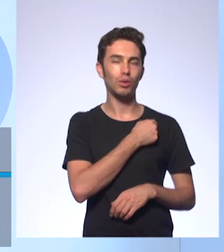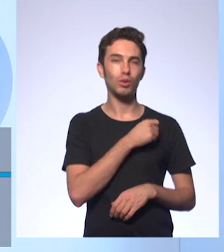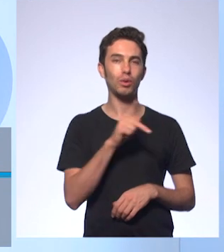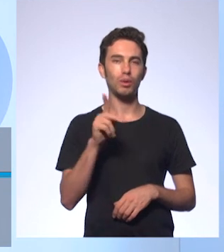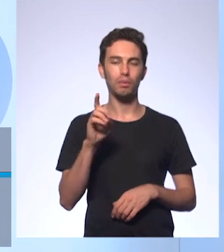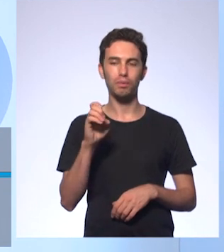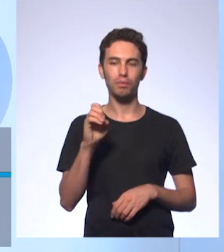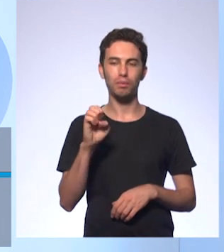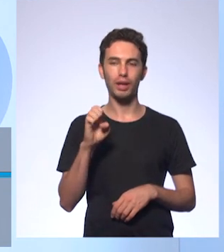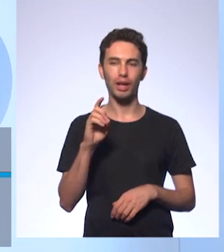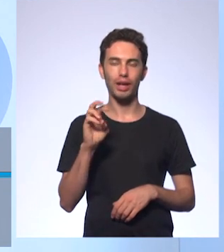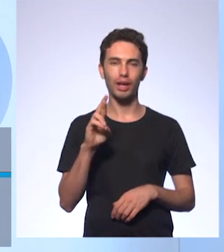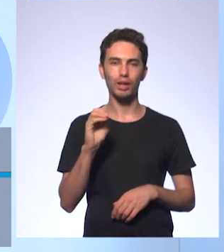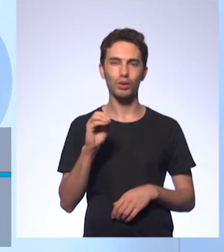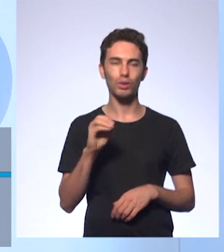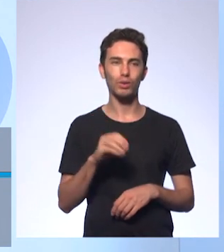Pedro,